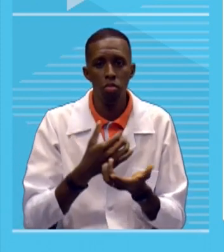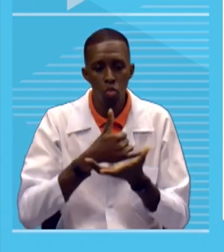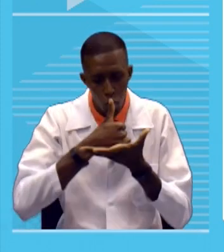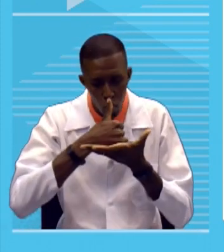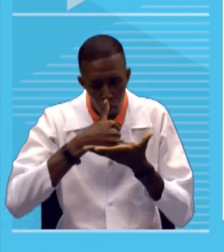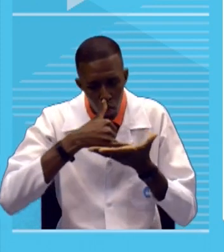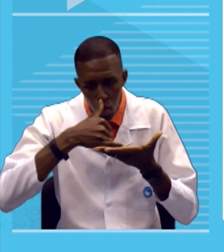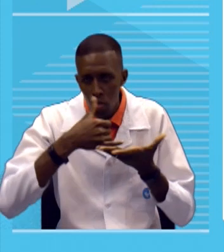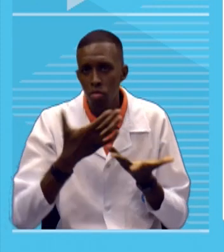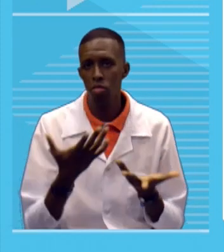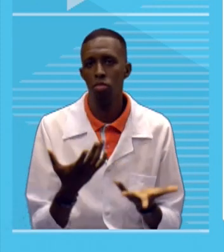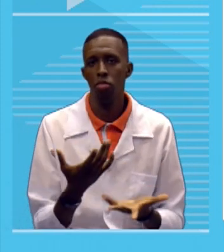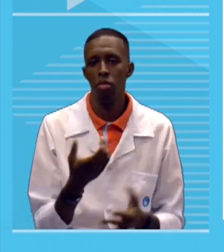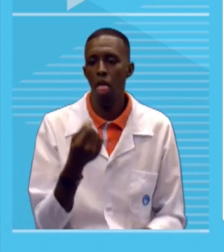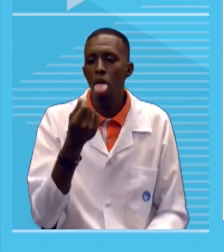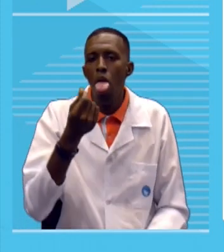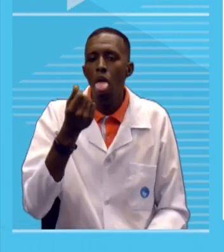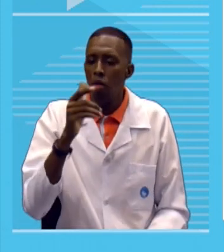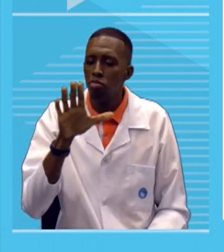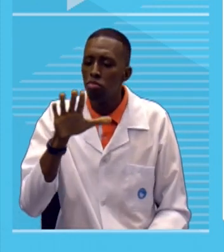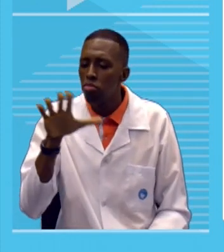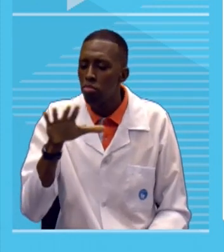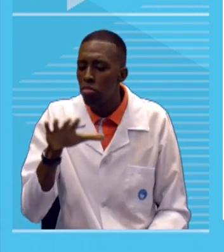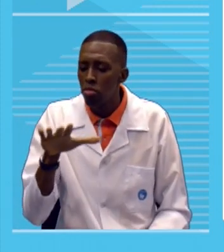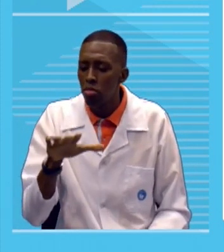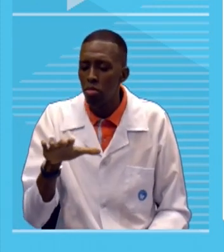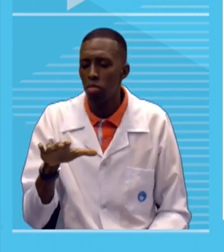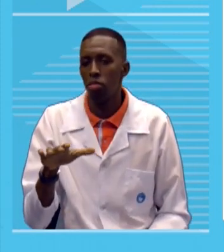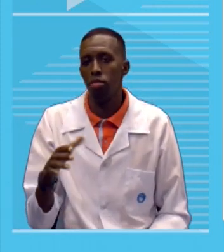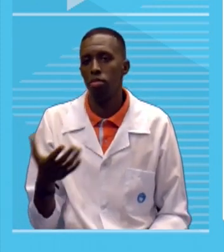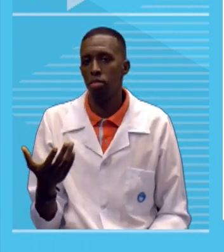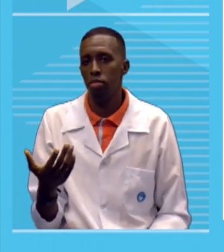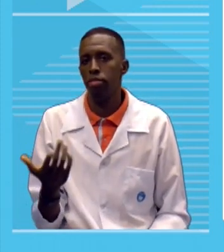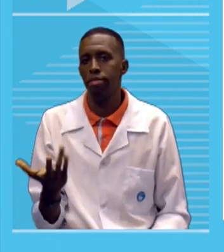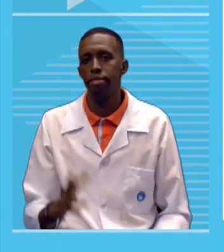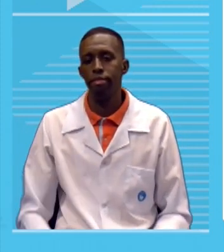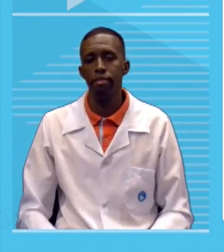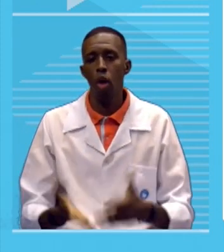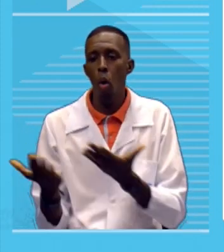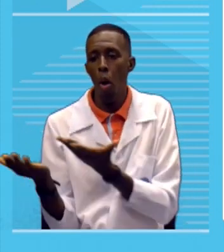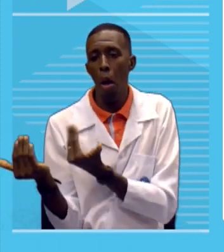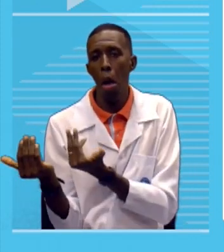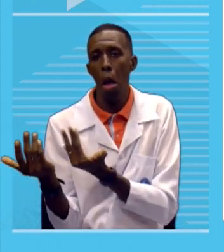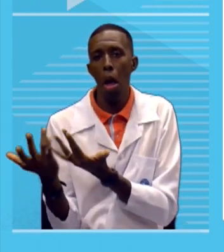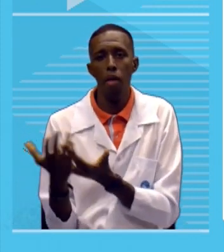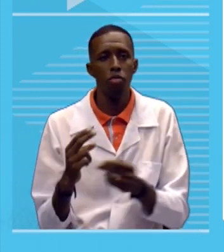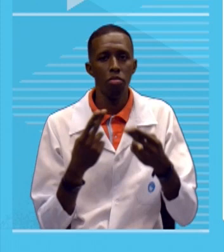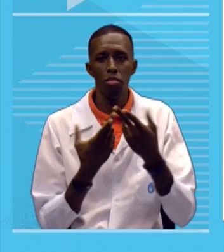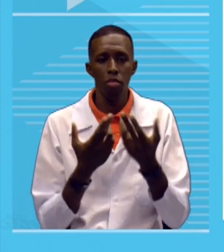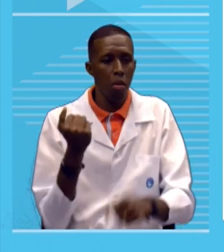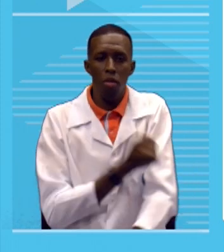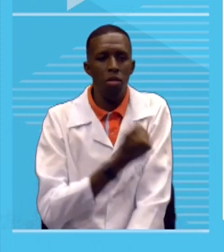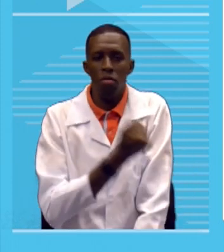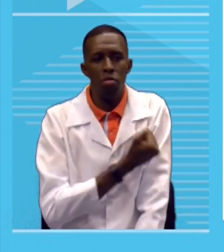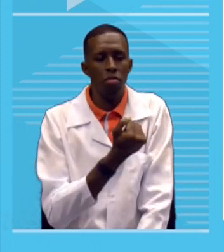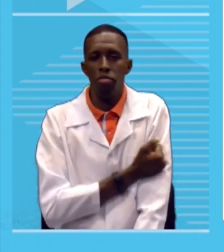Nós temos aí o crime organizado no Brasil, né, que sugera também violência. A polícia militar no Brasil é a que mais mata, é